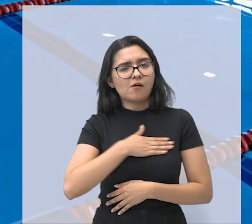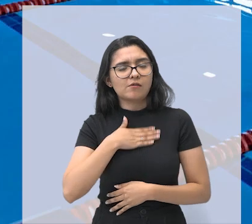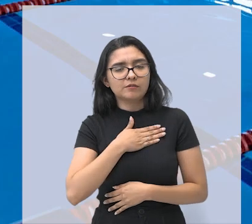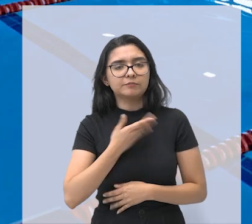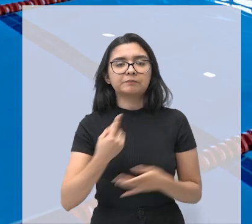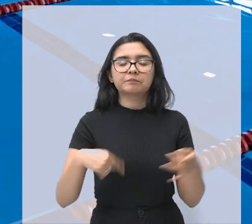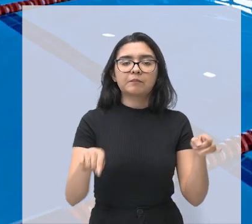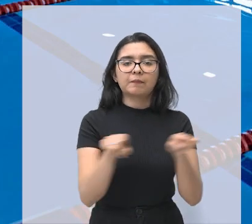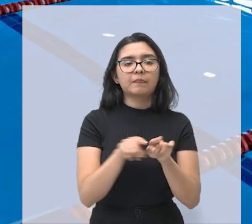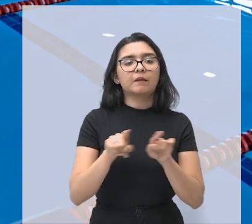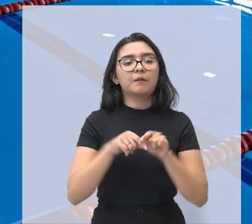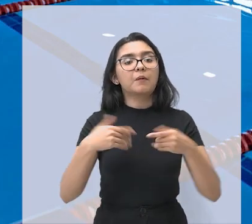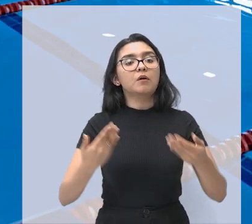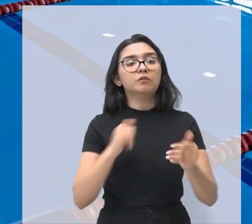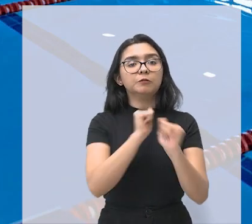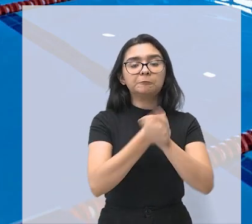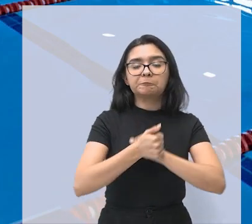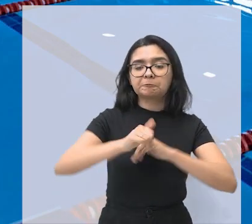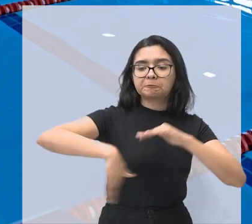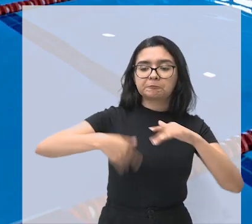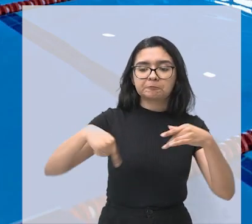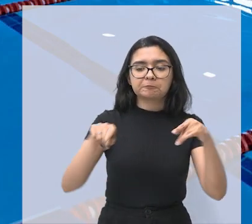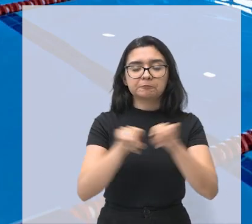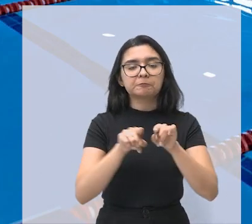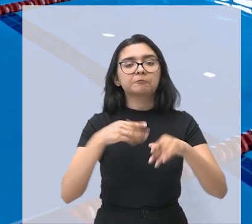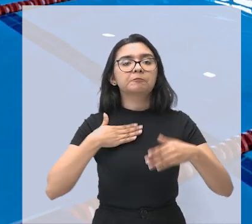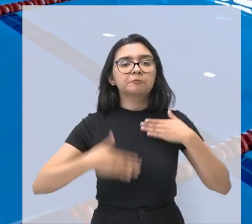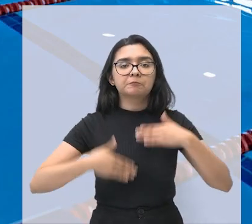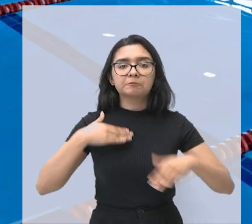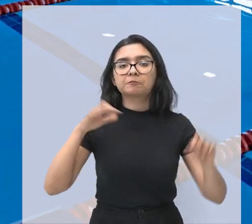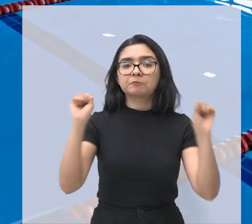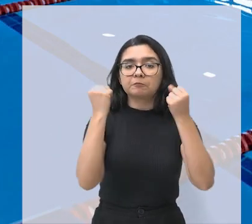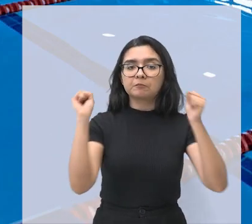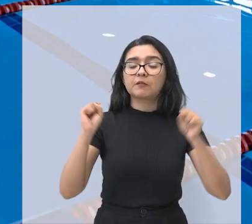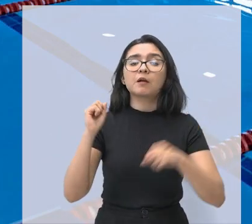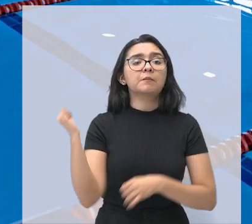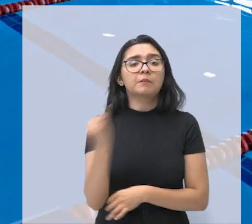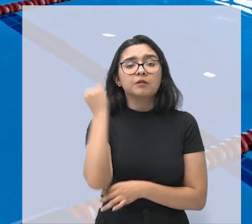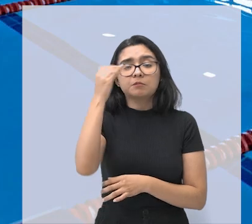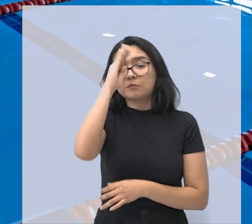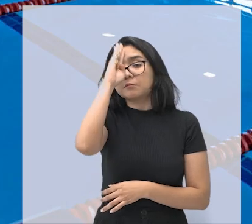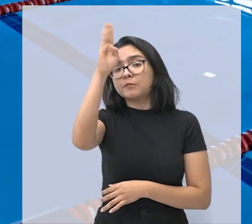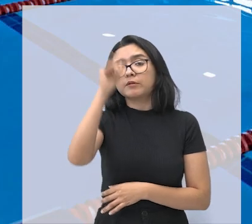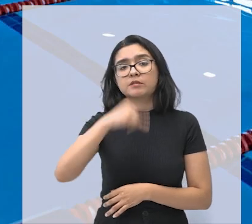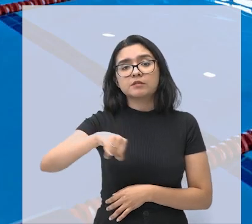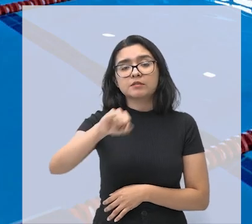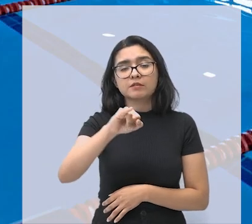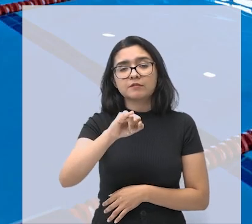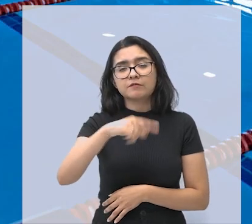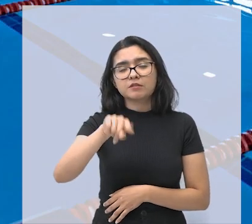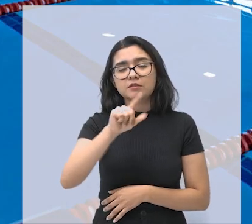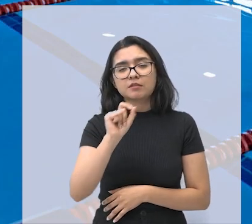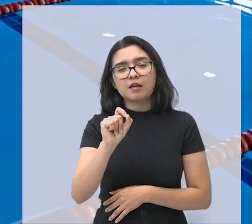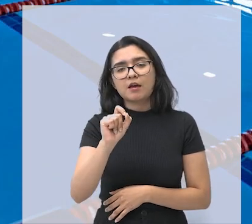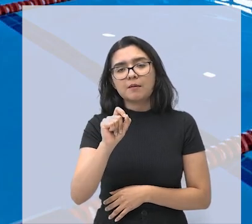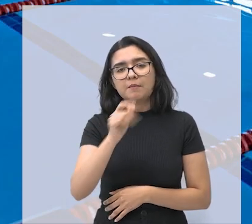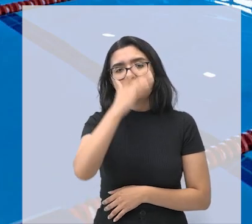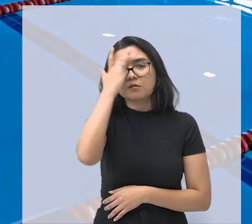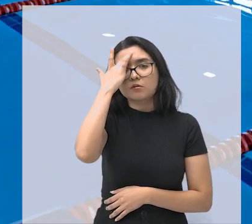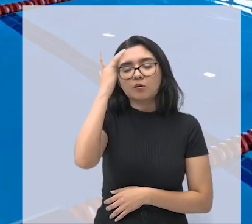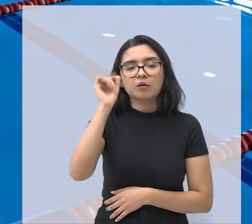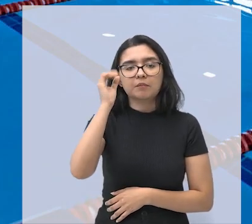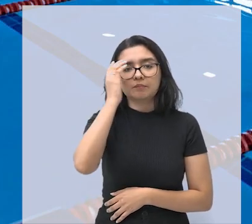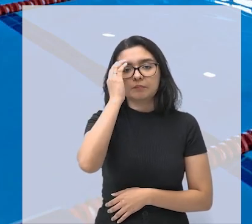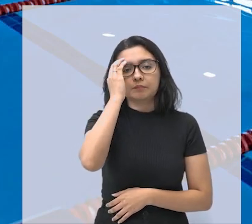gostar. Além de ser uma atividade física, lembrem que ela é muito útil, principalmente se você é daquelas pessoas que não